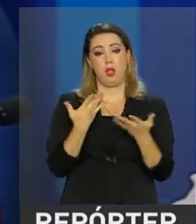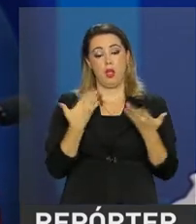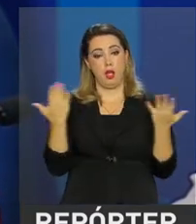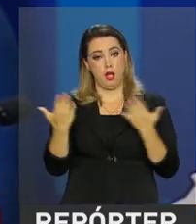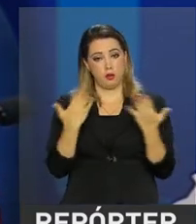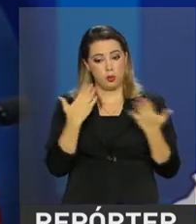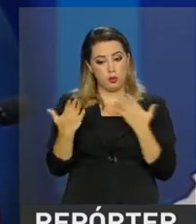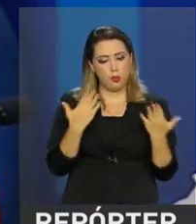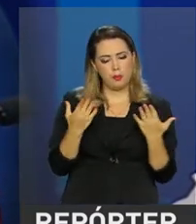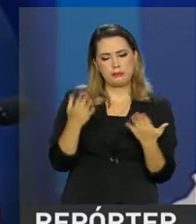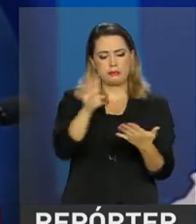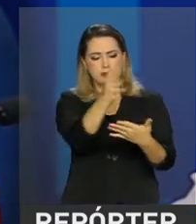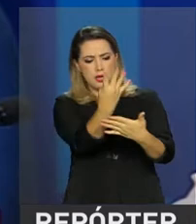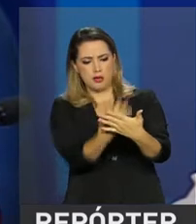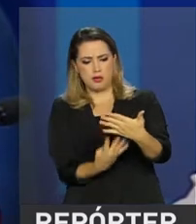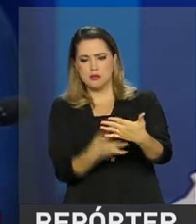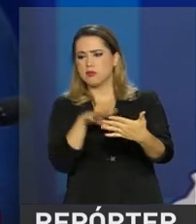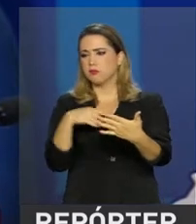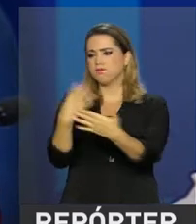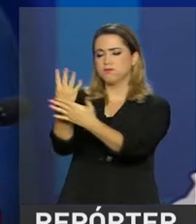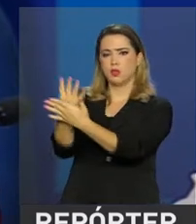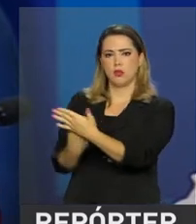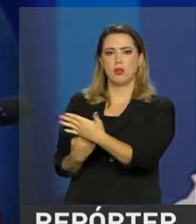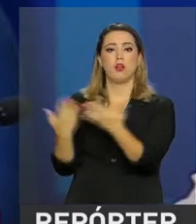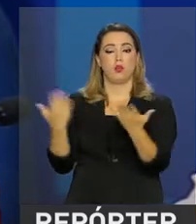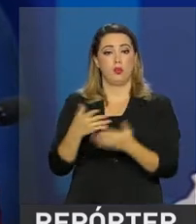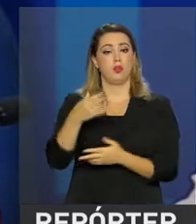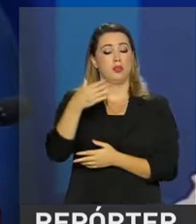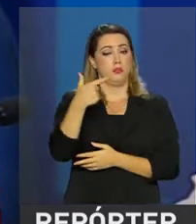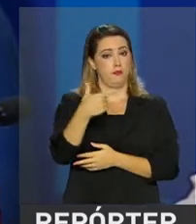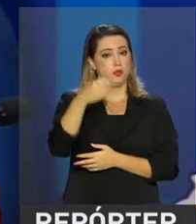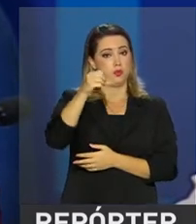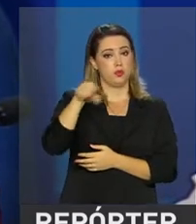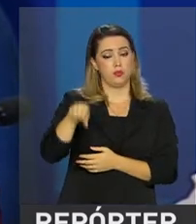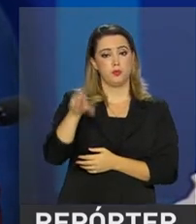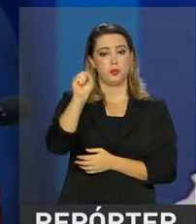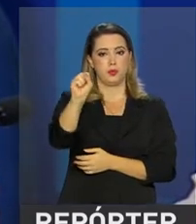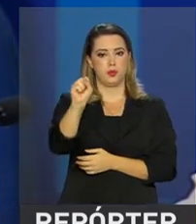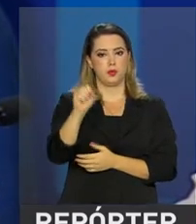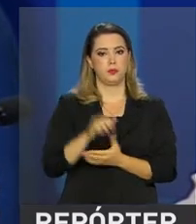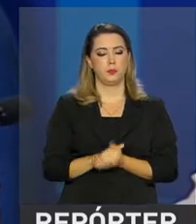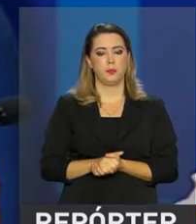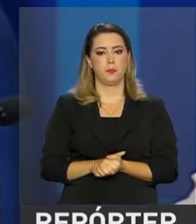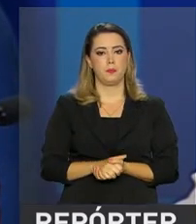checagem das listas, esse número voltou para 29,8.